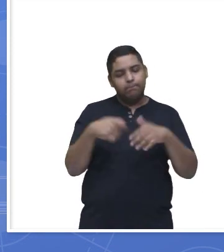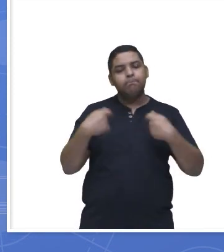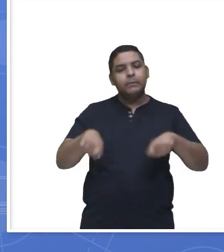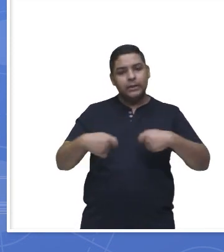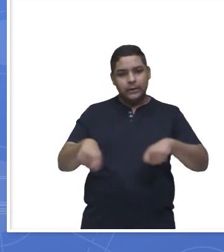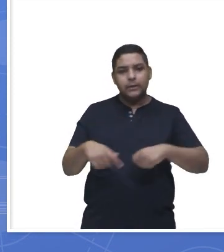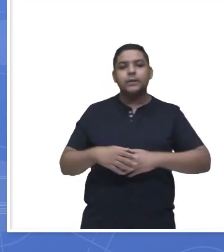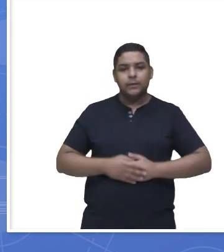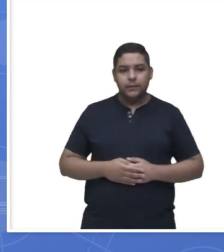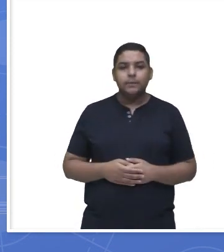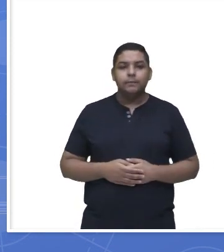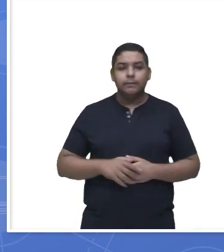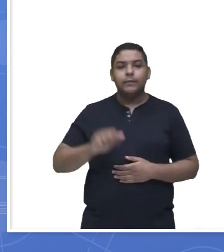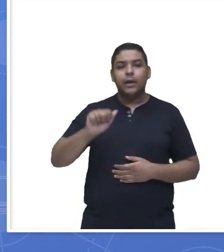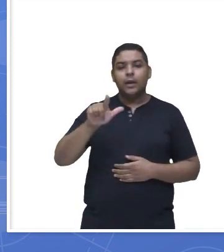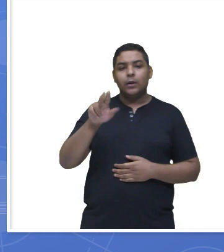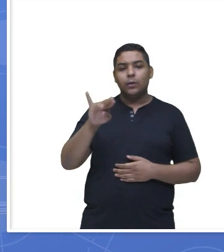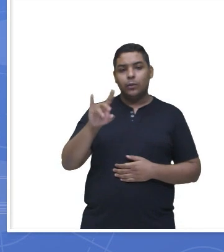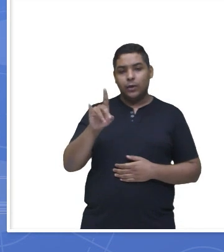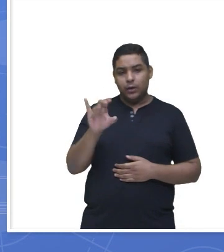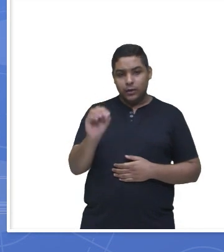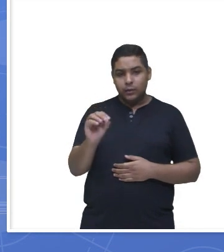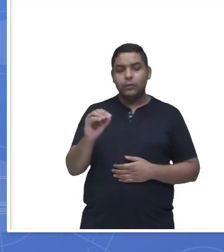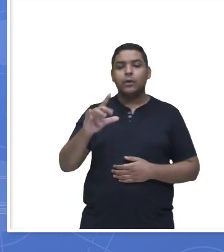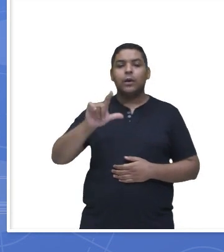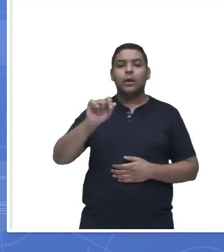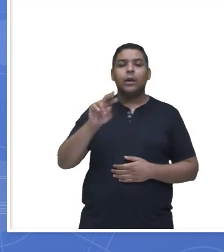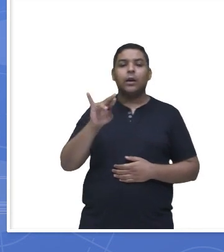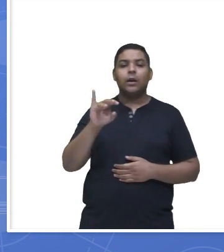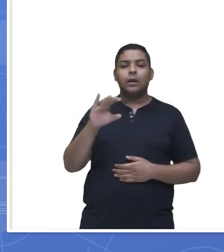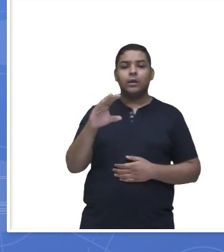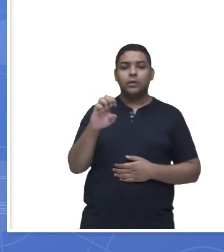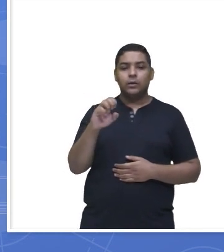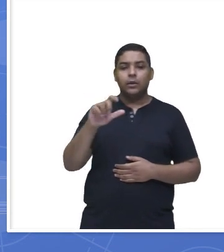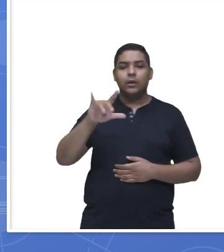Amado, Aloysio de Azevedo, Clarice Lispector,